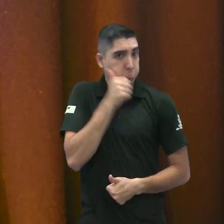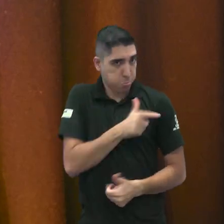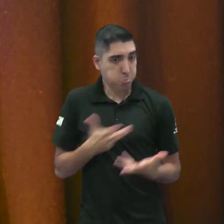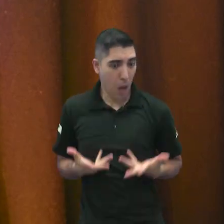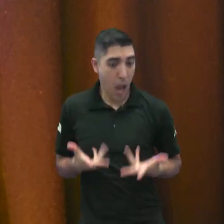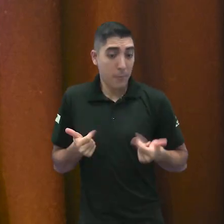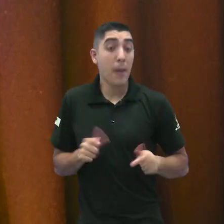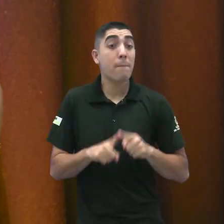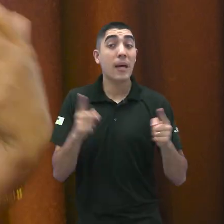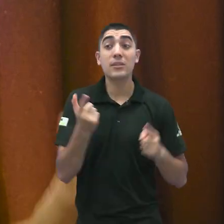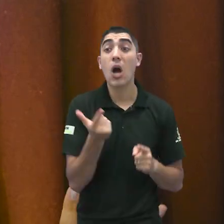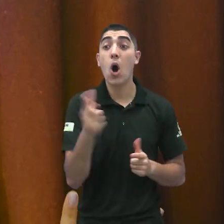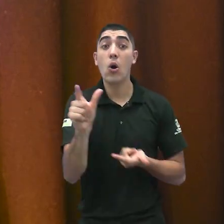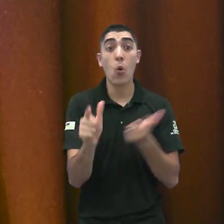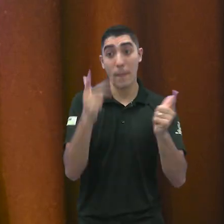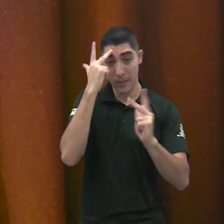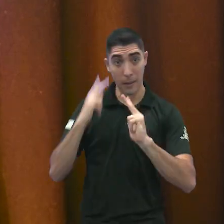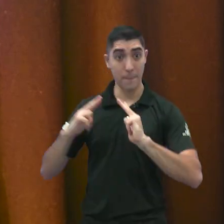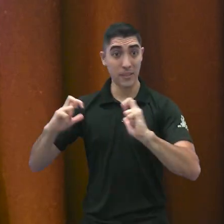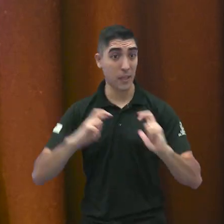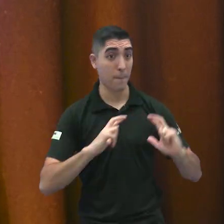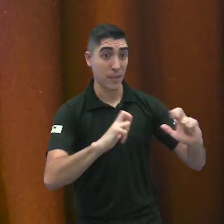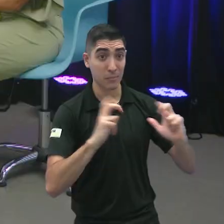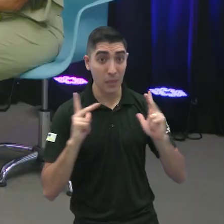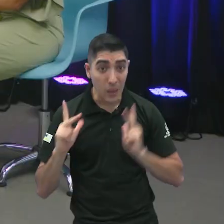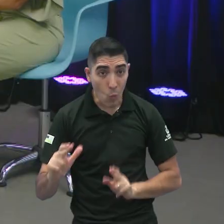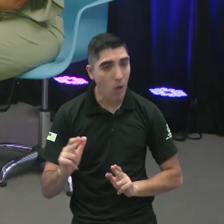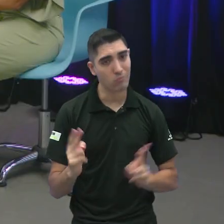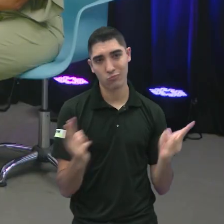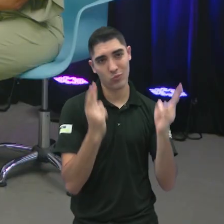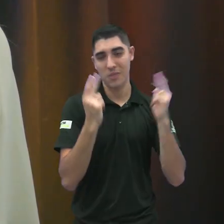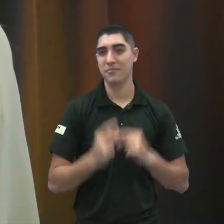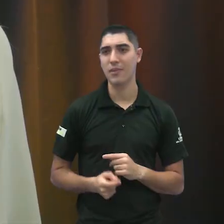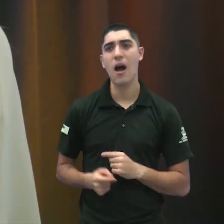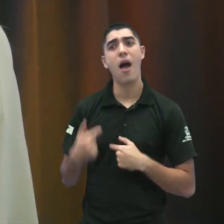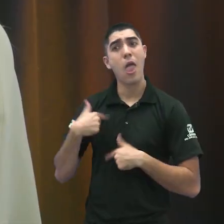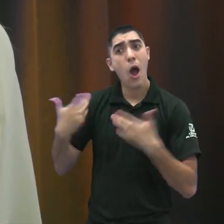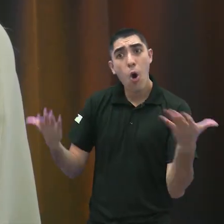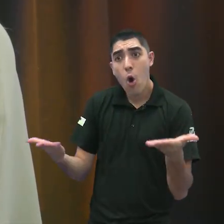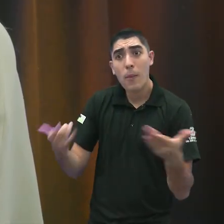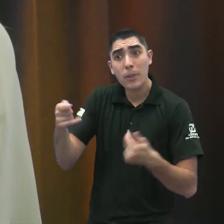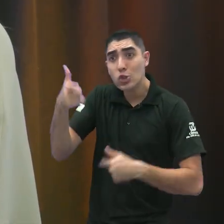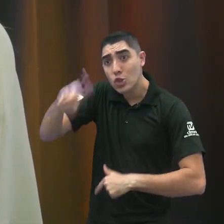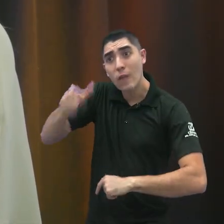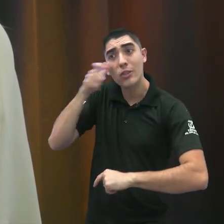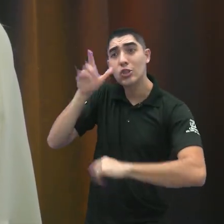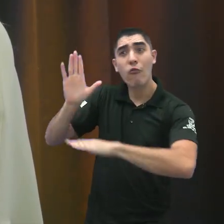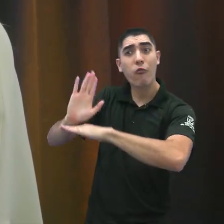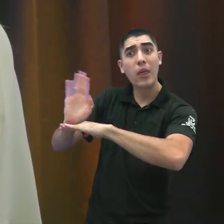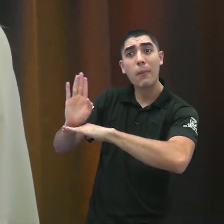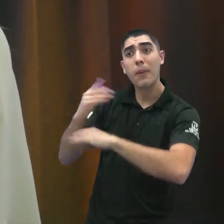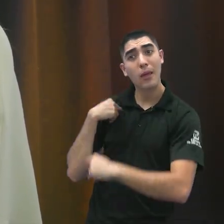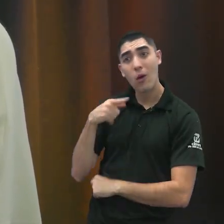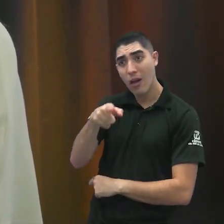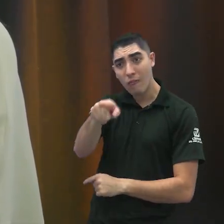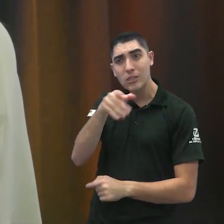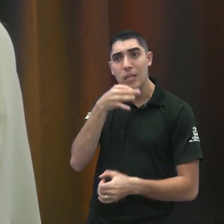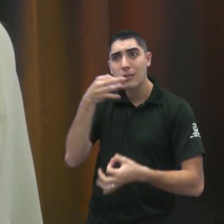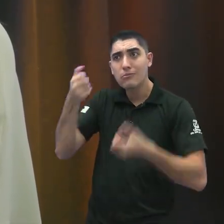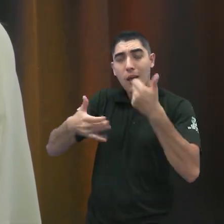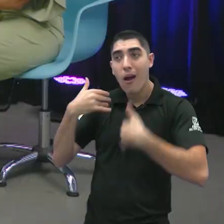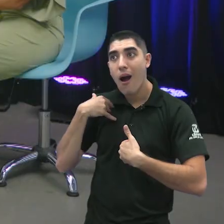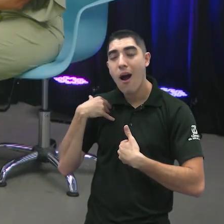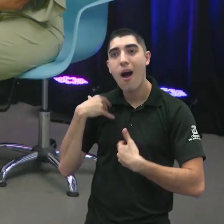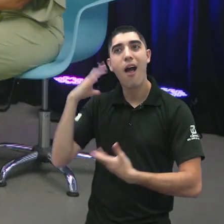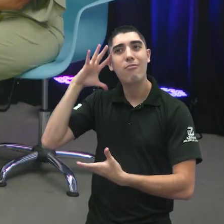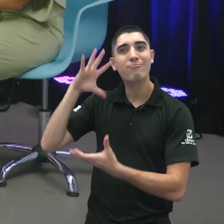tem. Mas para as outras pessoas, não. Muito bom. E a gente vai ter que assistir o filme de novo, agora olhando com essa visão, né? Então, vamos